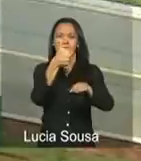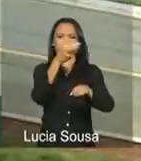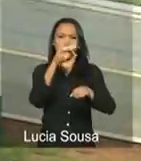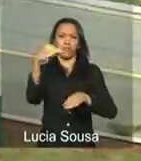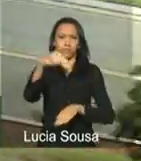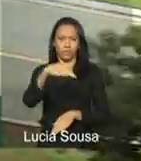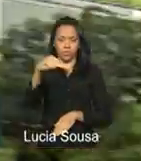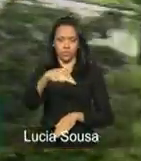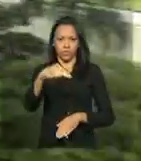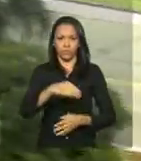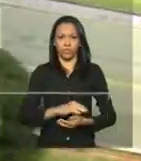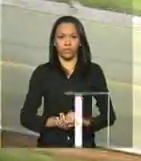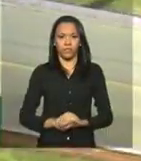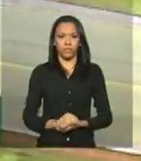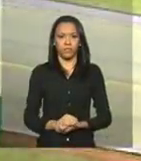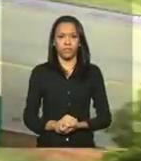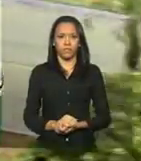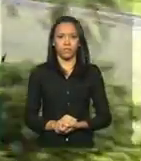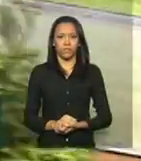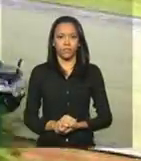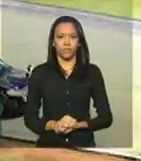Luciano.